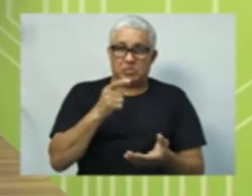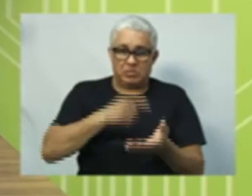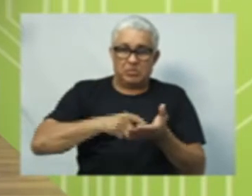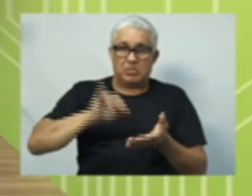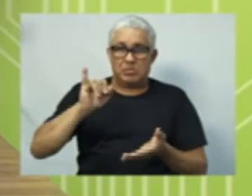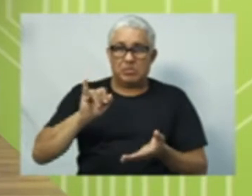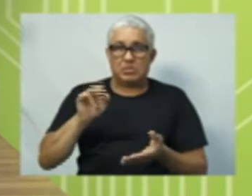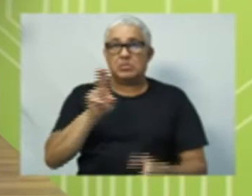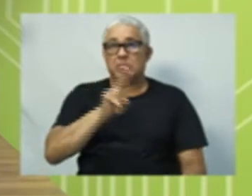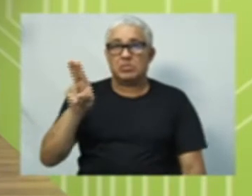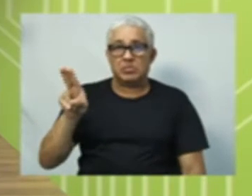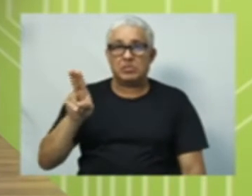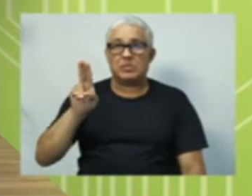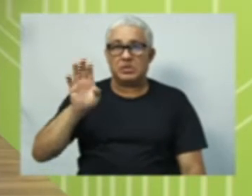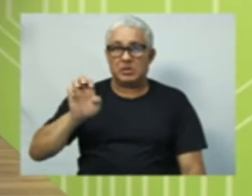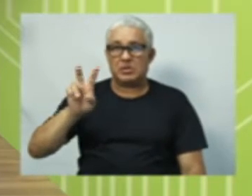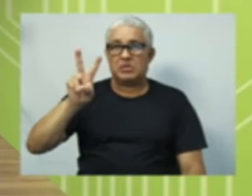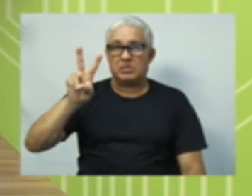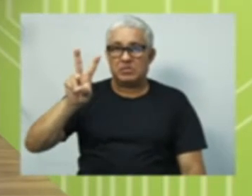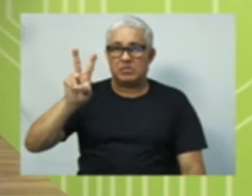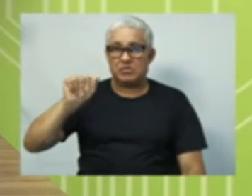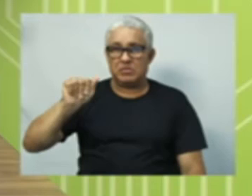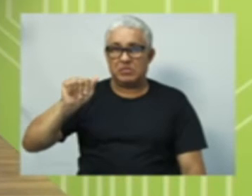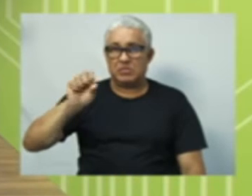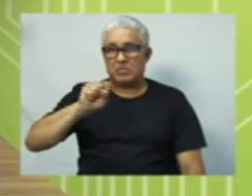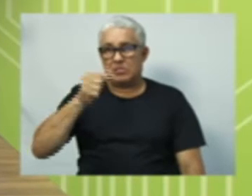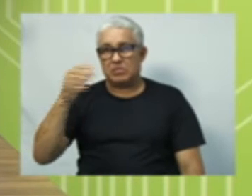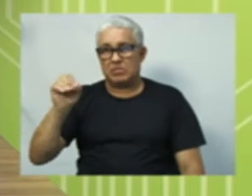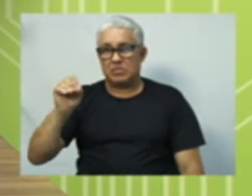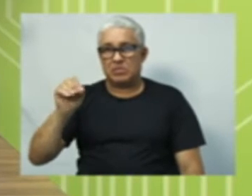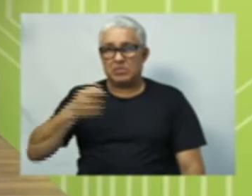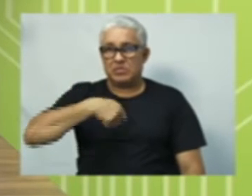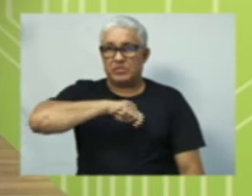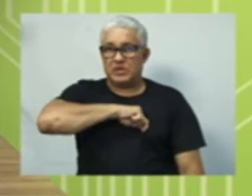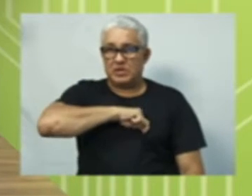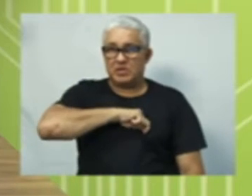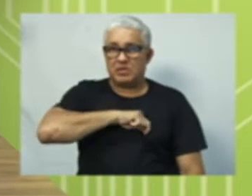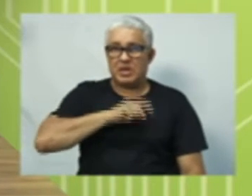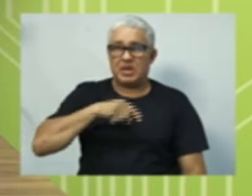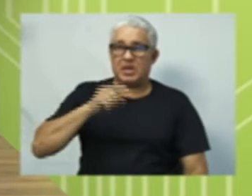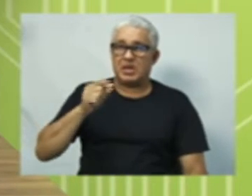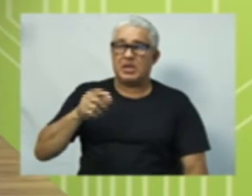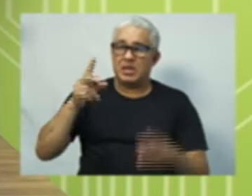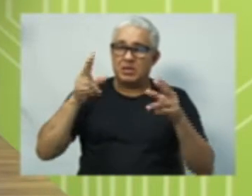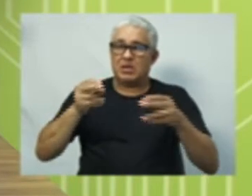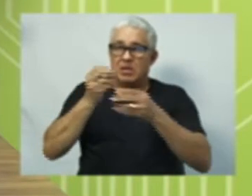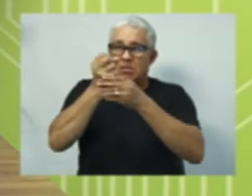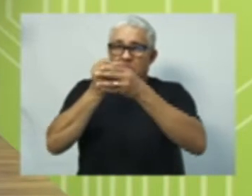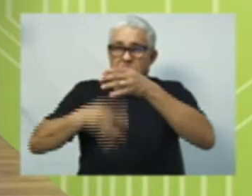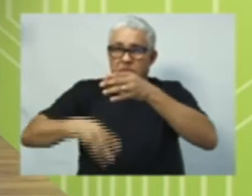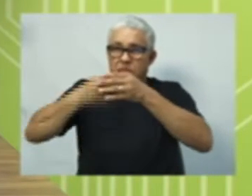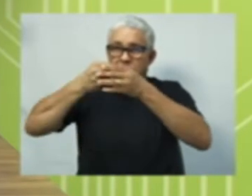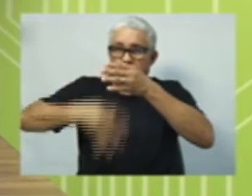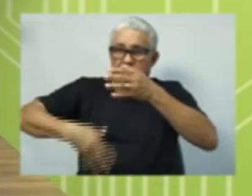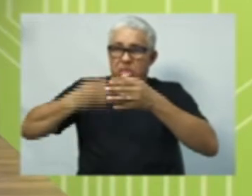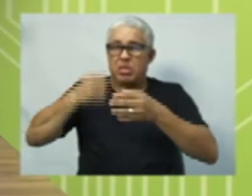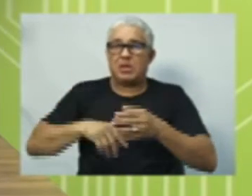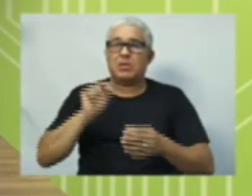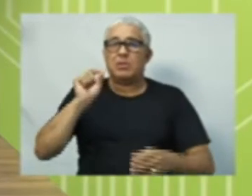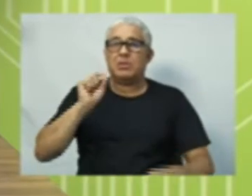chama evasão fiscal. Olha, evasão, tá vazando, né? Evasão fiscal. E isso